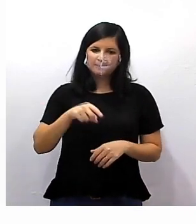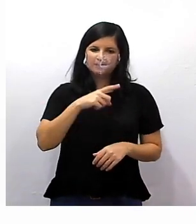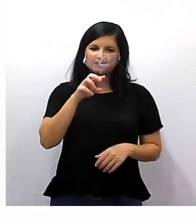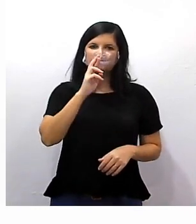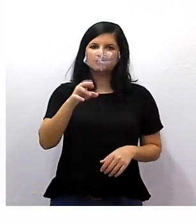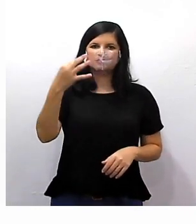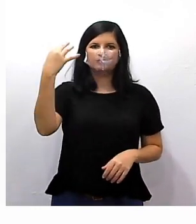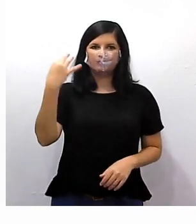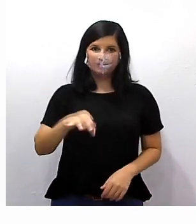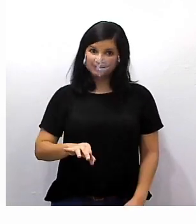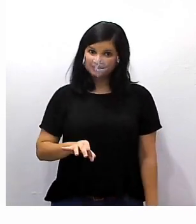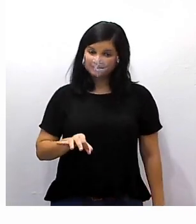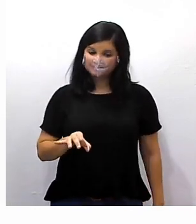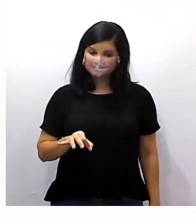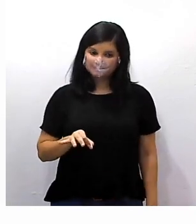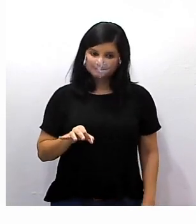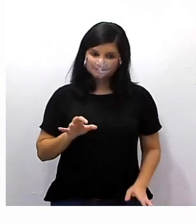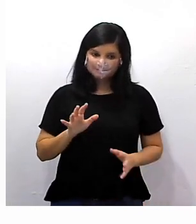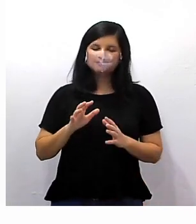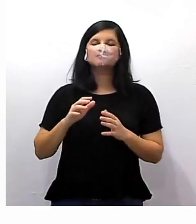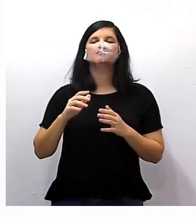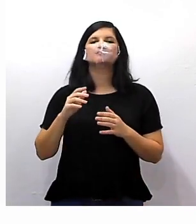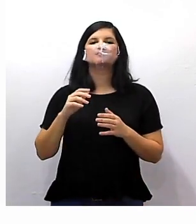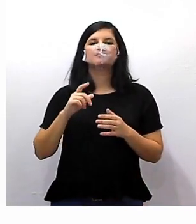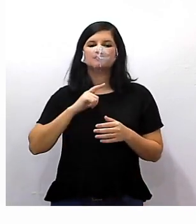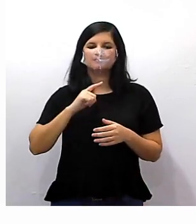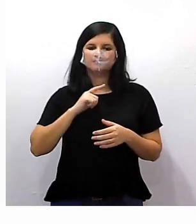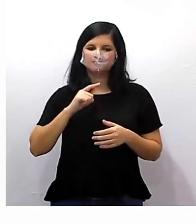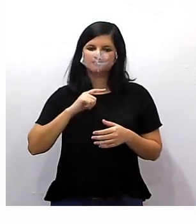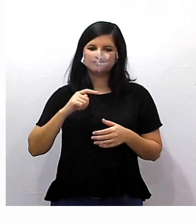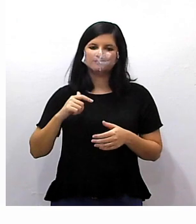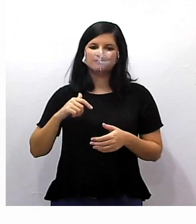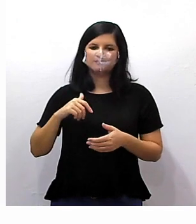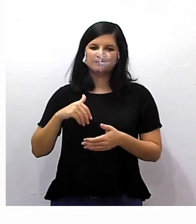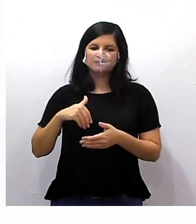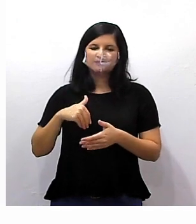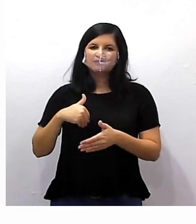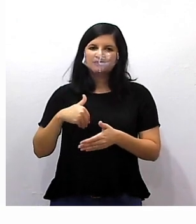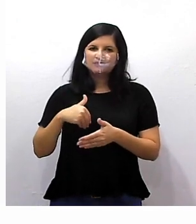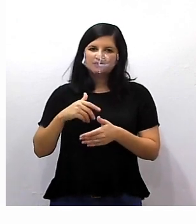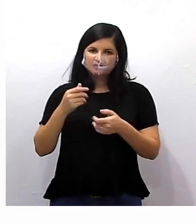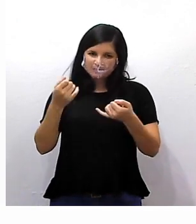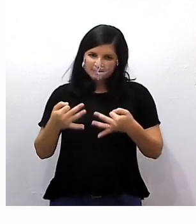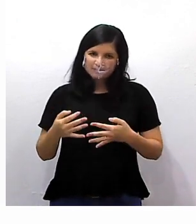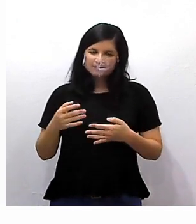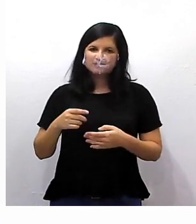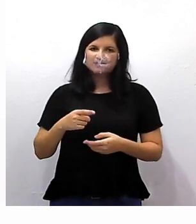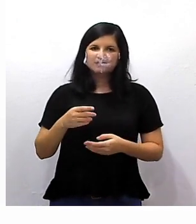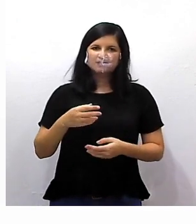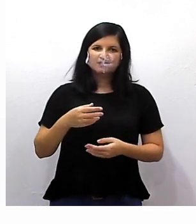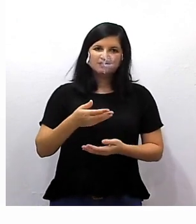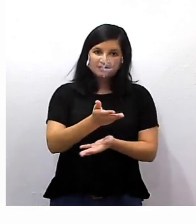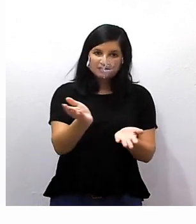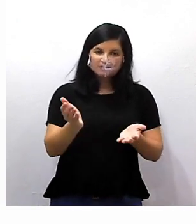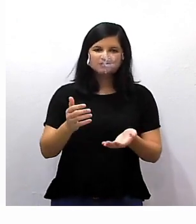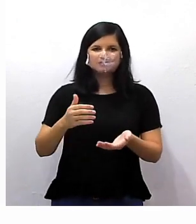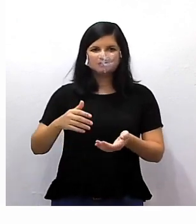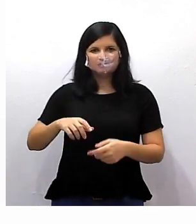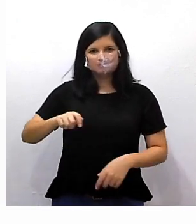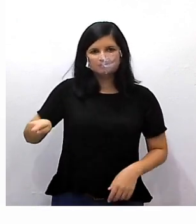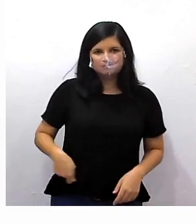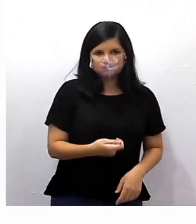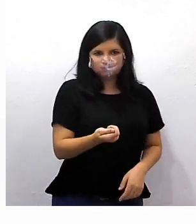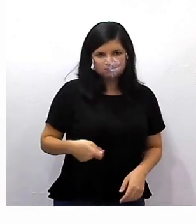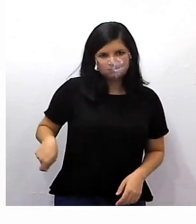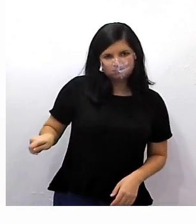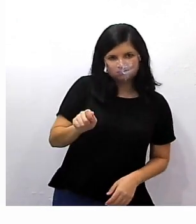correct alternative. They play tennis well, but she can play. Tô dizendo aí, eles jogam tênis bem.